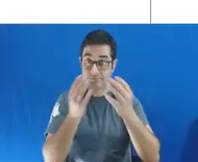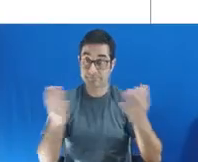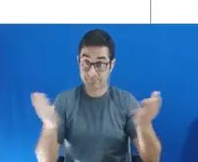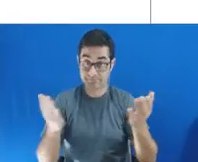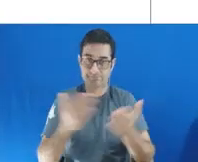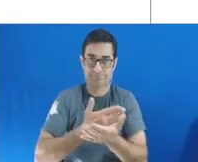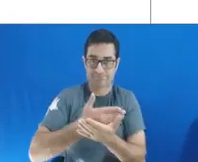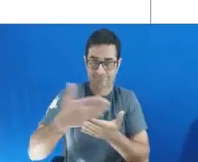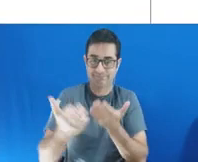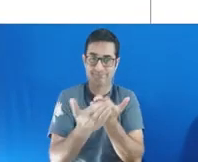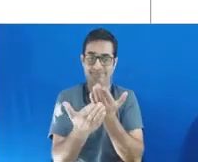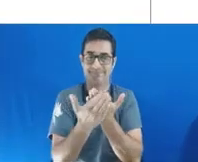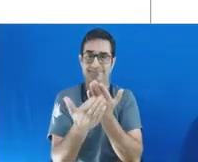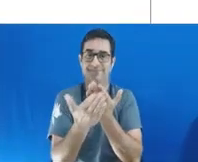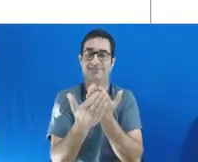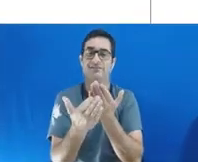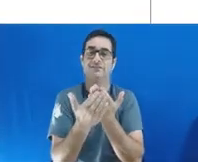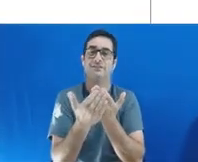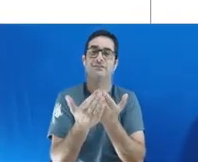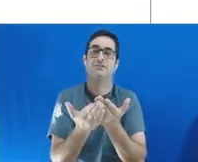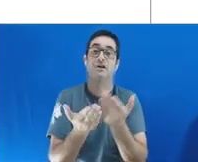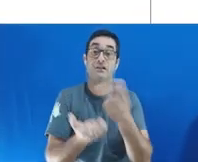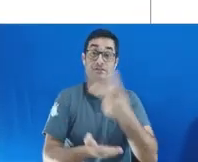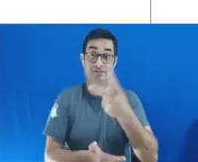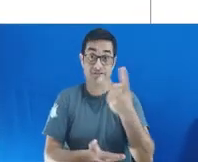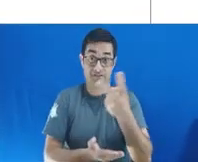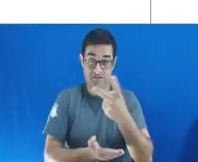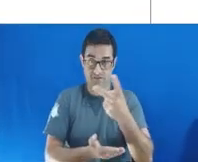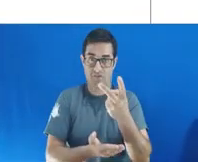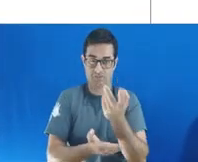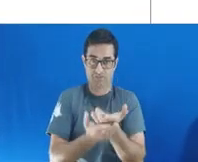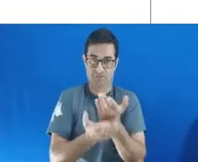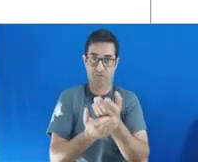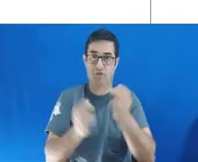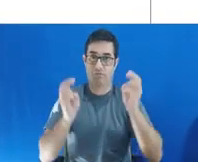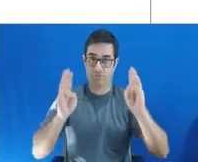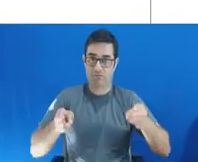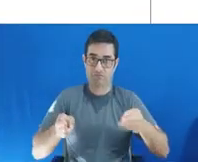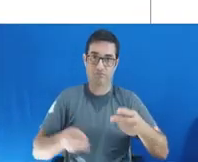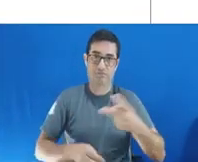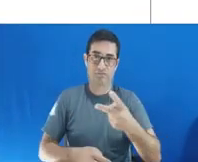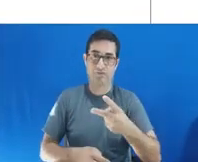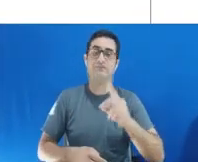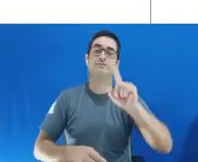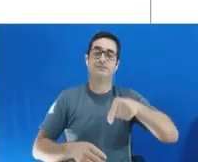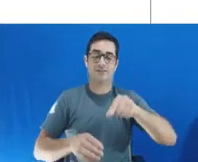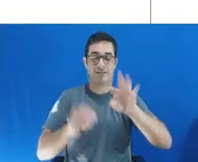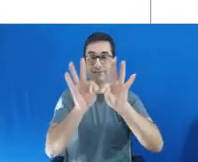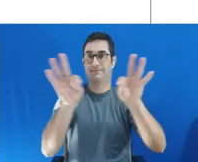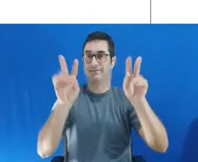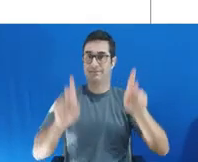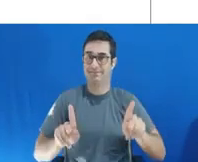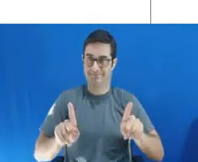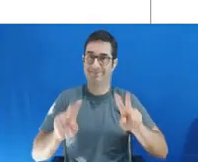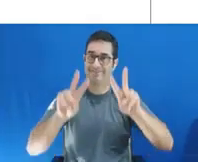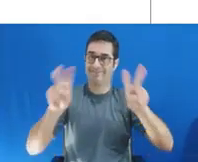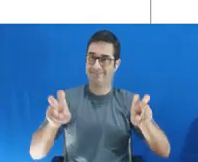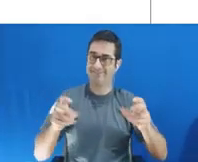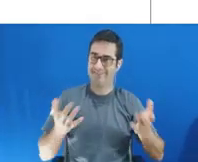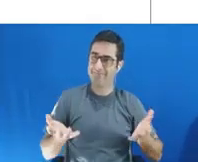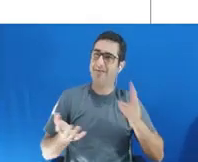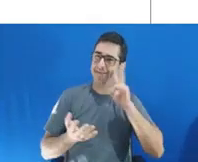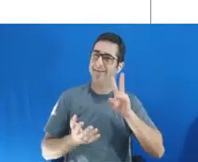Olá pessoal, então vamos dar início à nossa segunda aula do módulo 2, que a gente está tratando sobre tabela